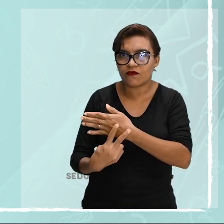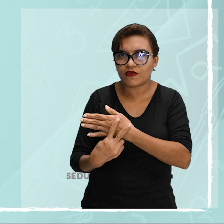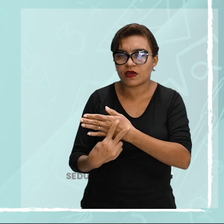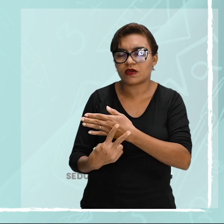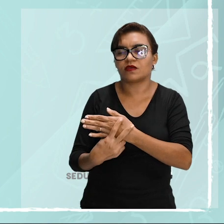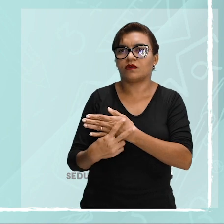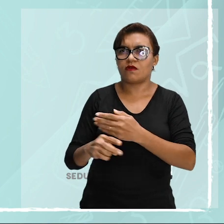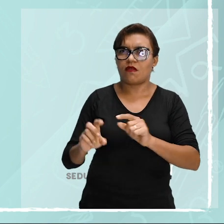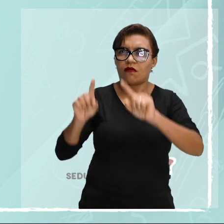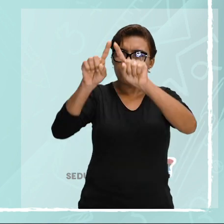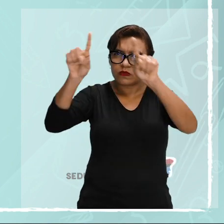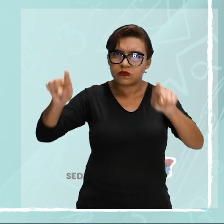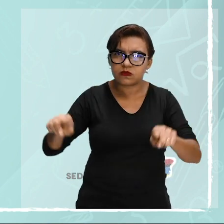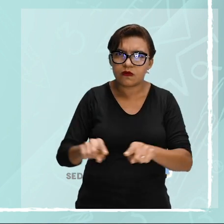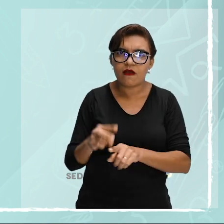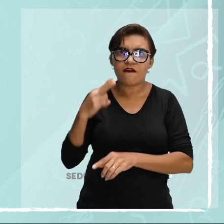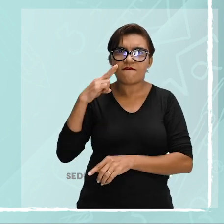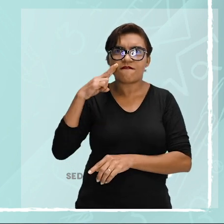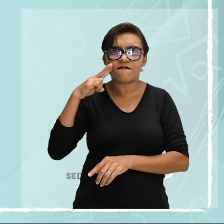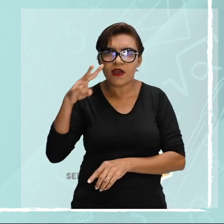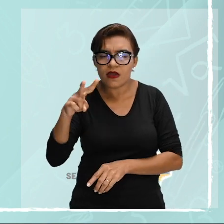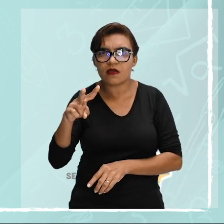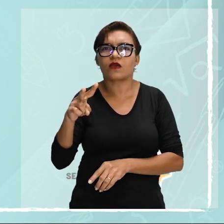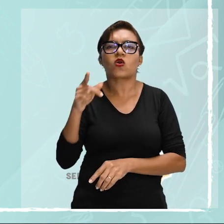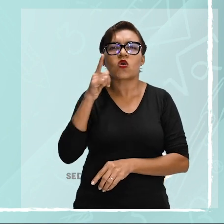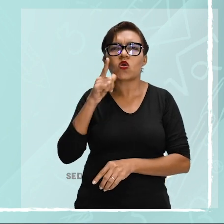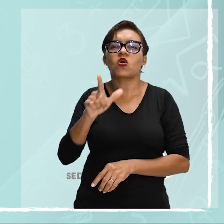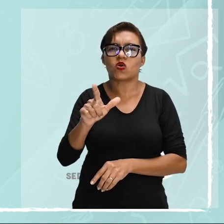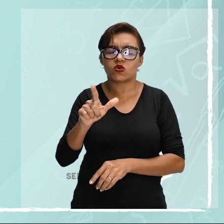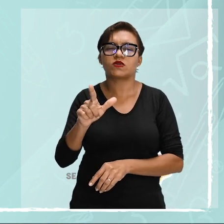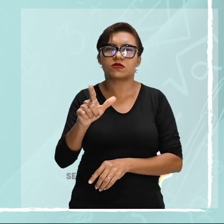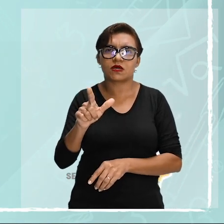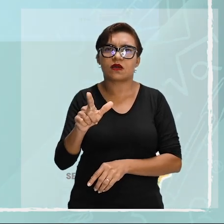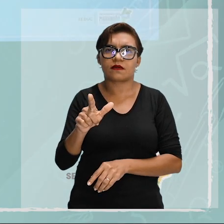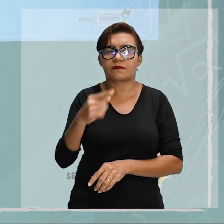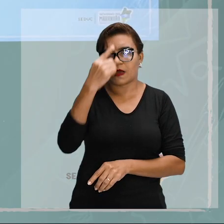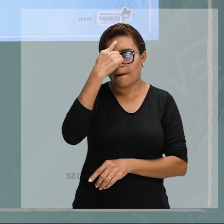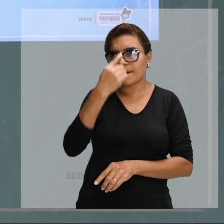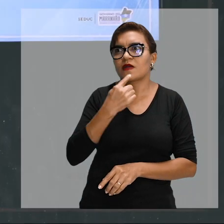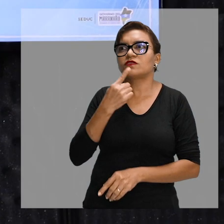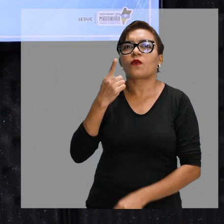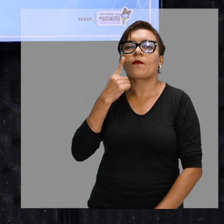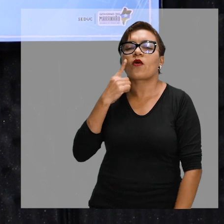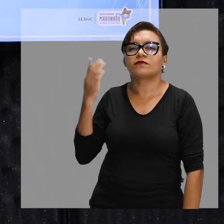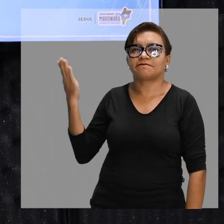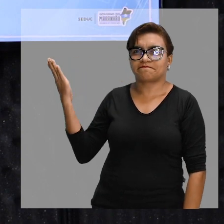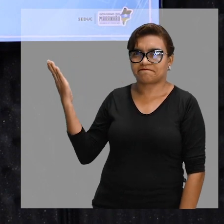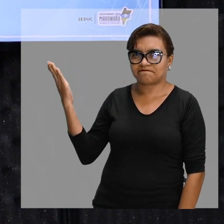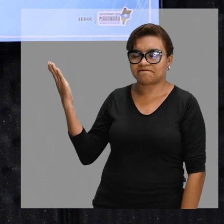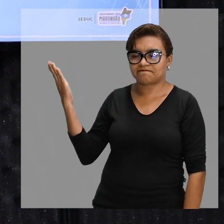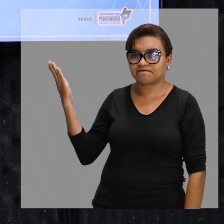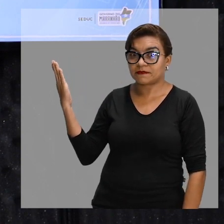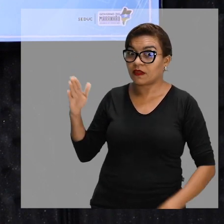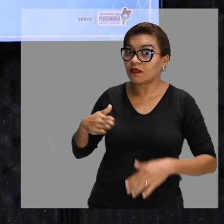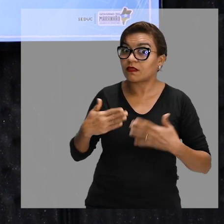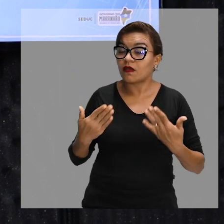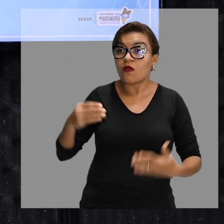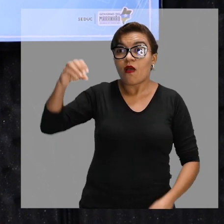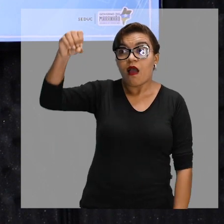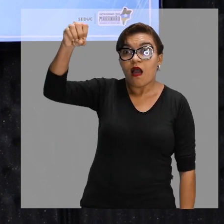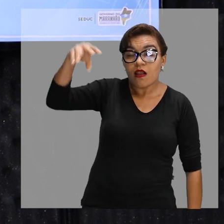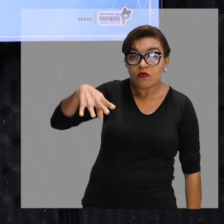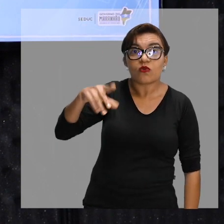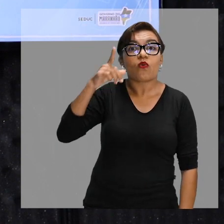com detalhes tudo que está do lado de fora, ok? No caso da imagem aqui. Então, os raios de luz,